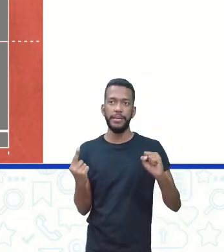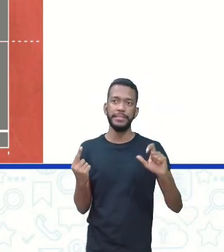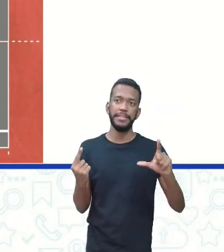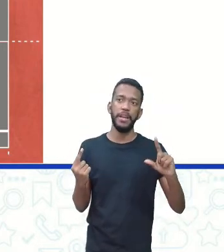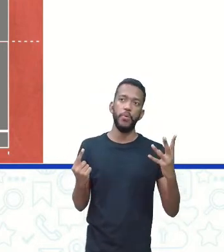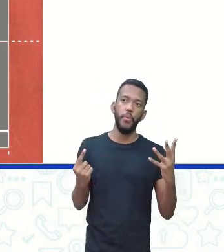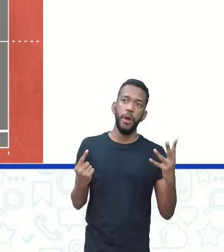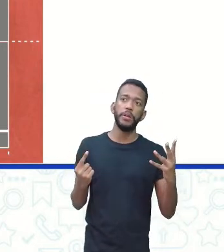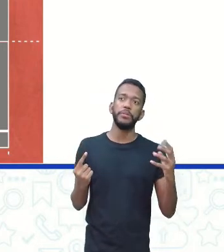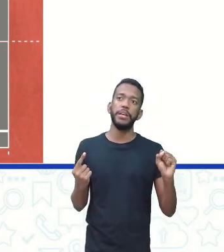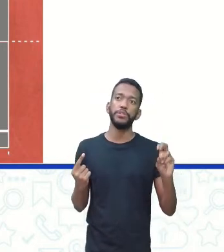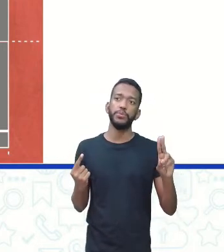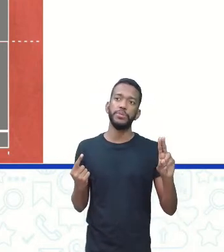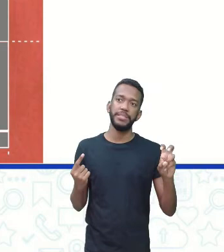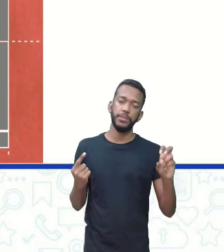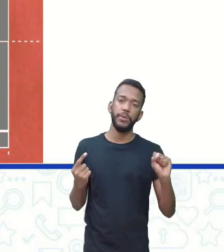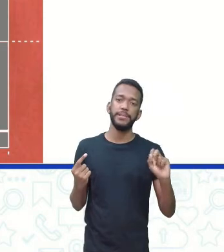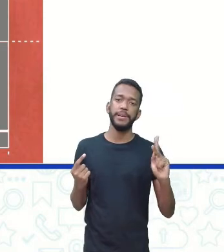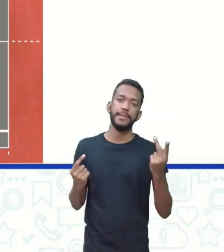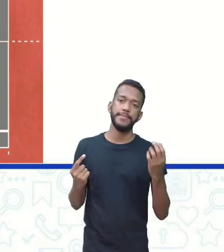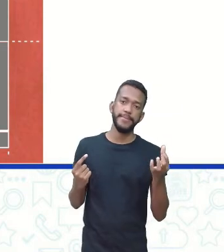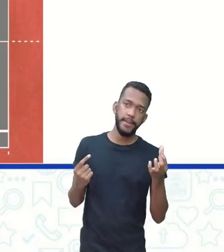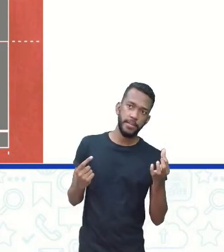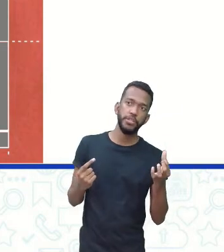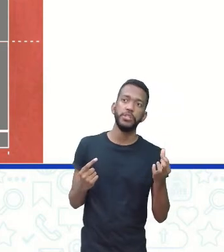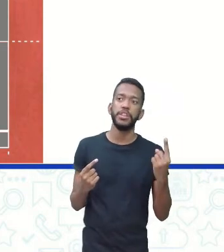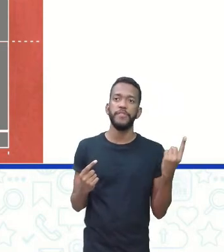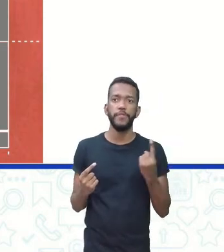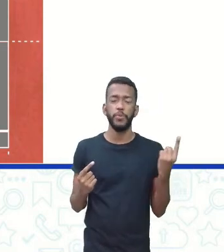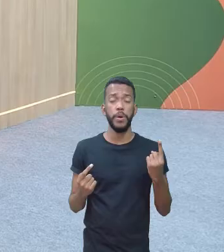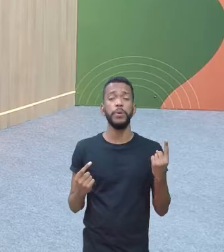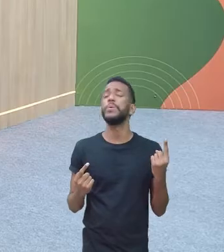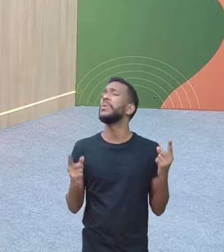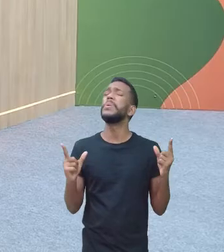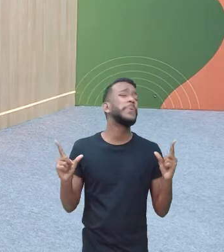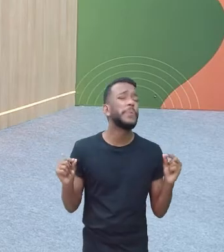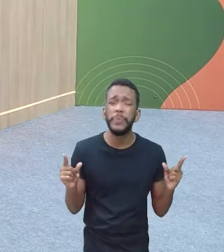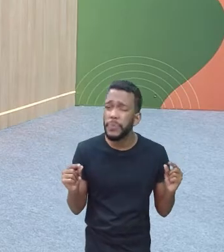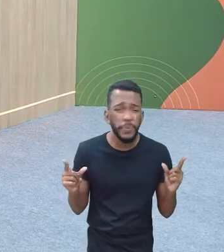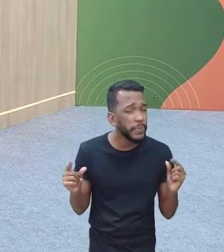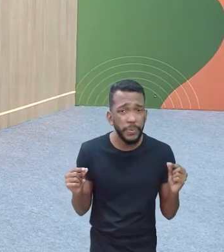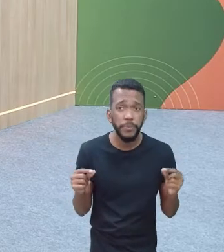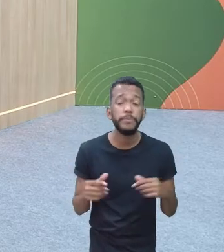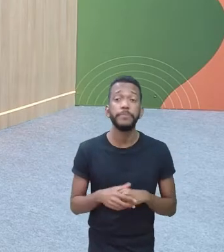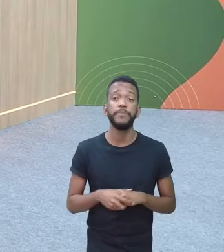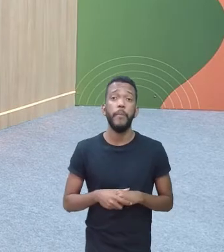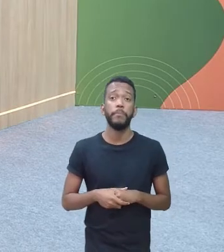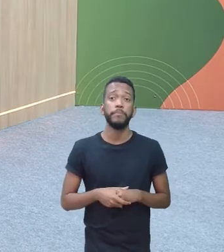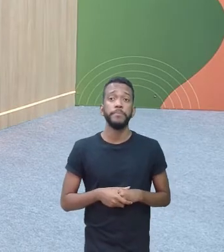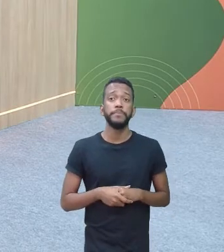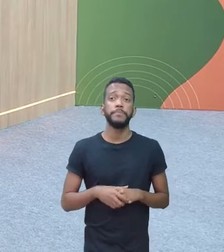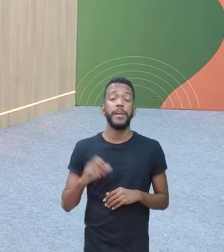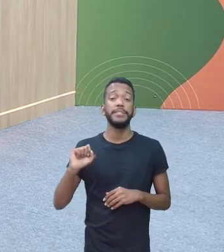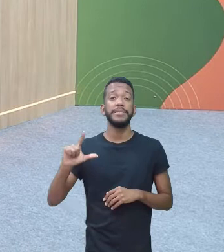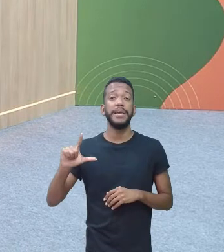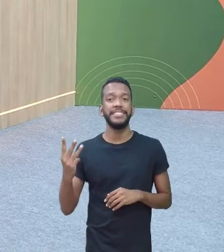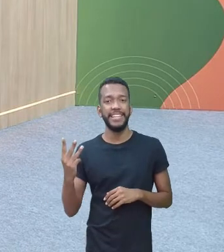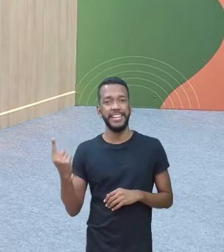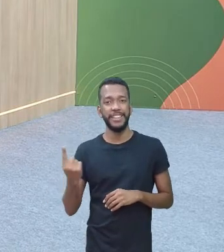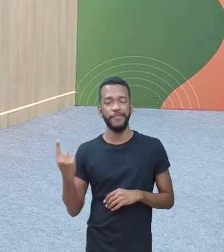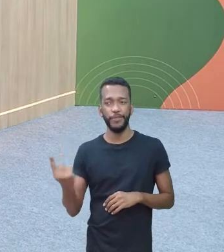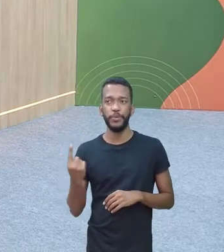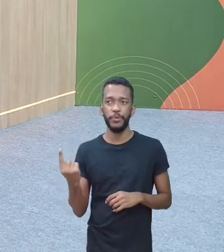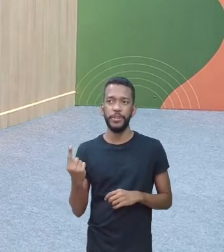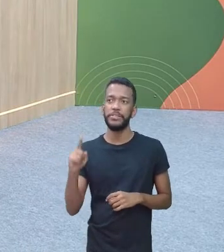SL4, SU5 e SH6 individual. Mas o que danado é isso? A SL3